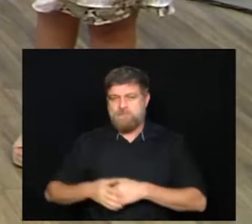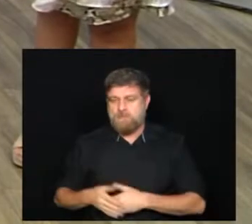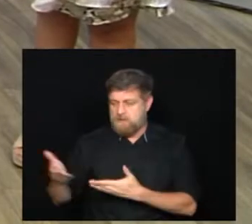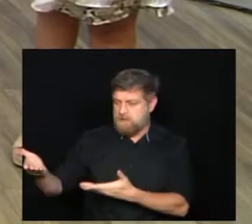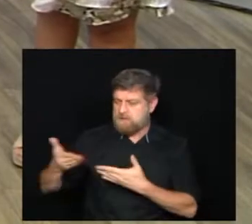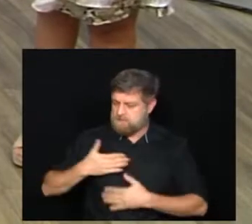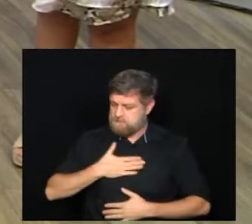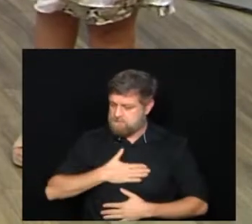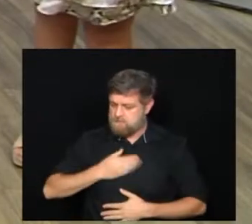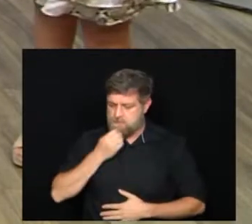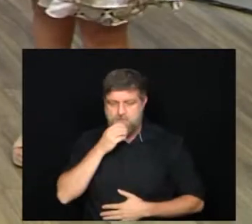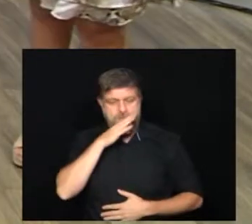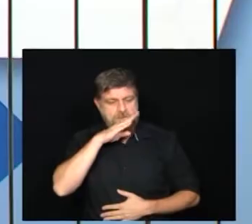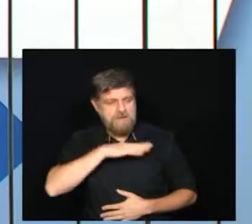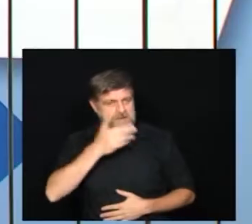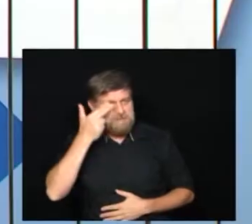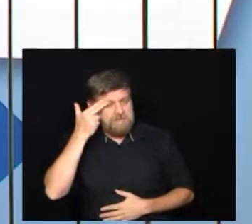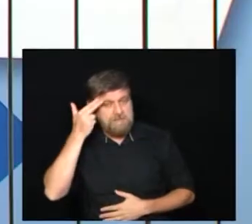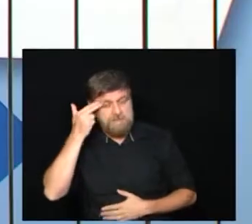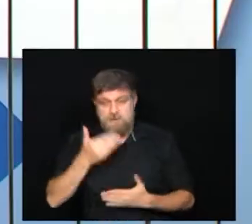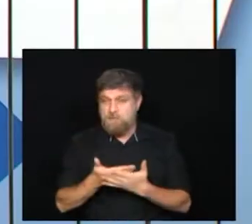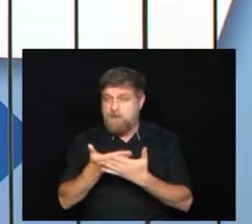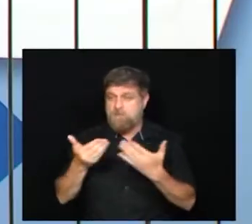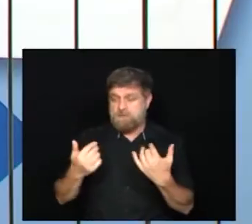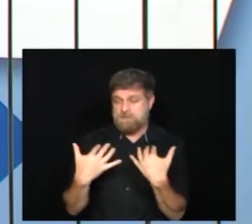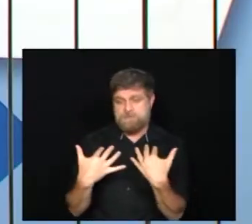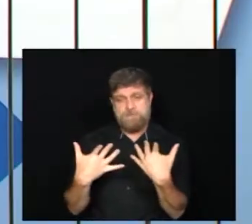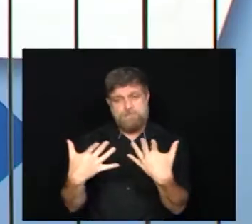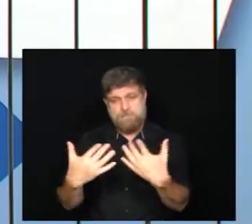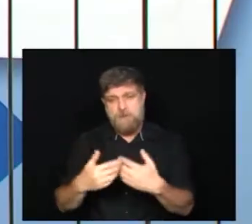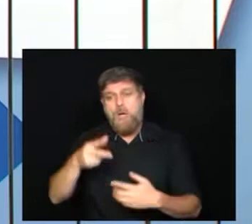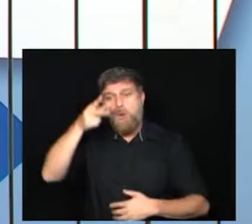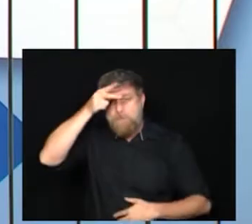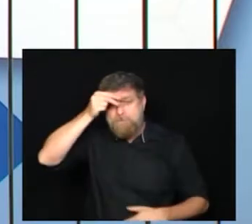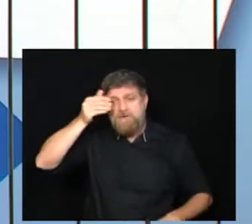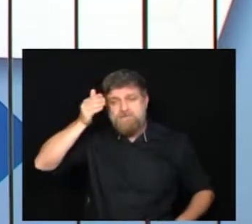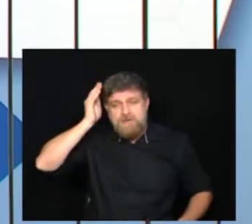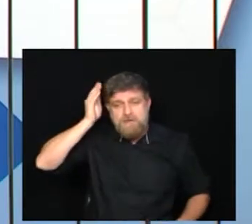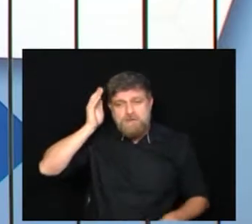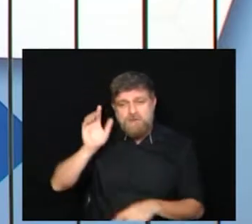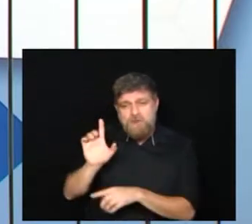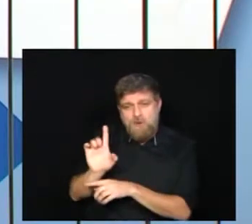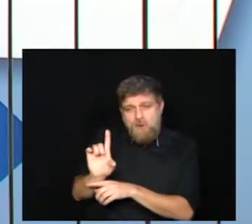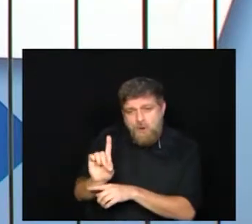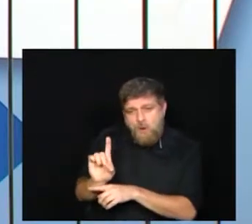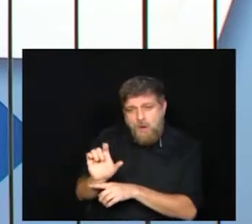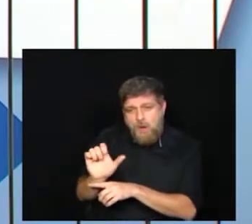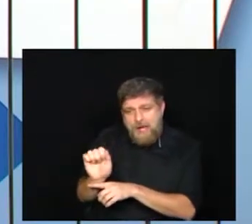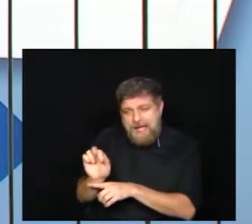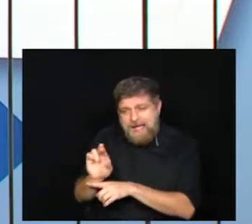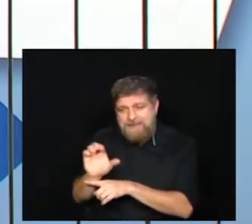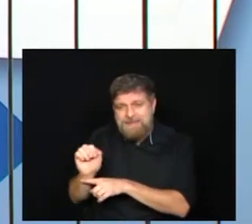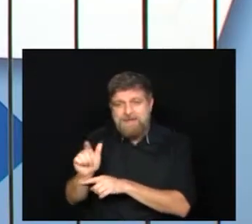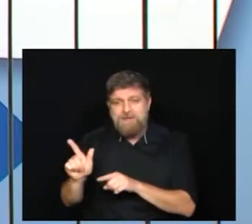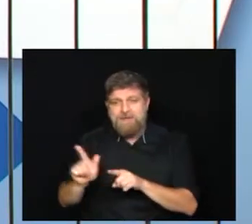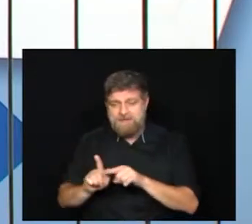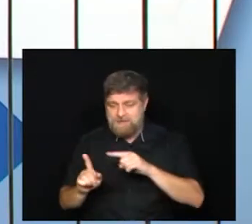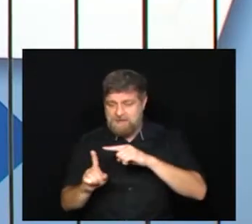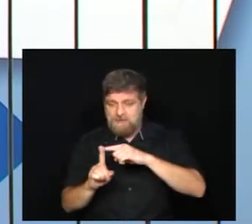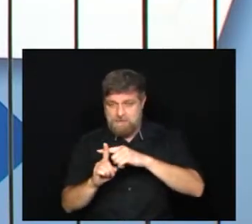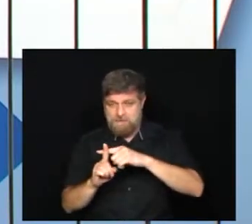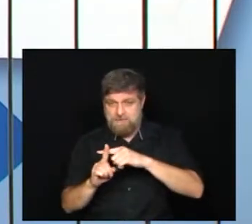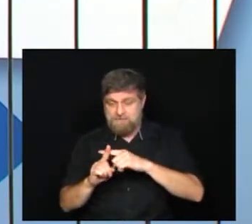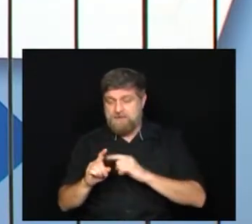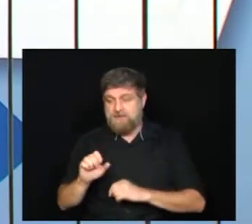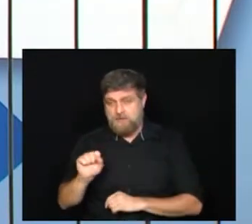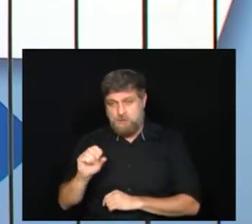Mirna. Boa tarde, Gabriel. Boa tarde a você aí de casa. O prefeito Dário Saad teve alta do Hospital Veracruz Casa de Saúde